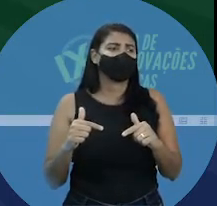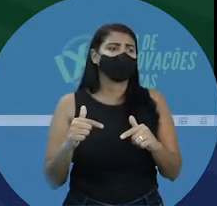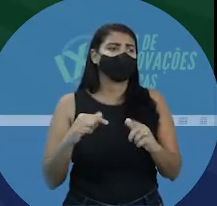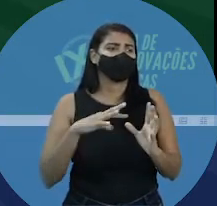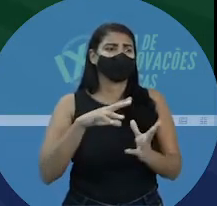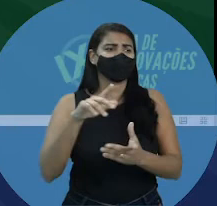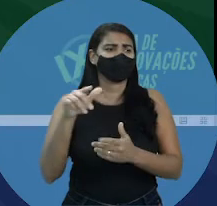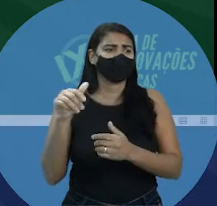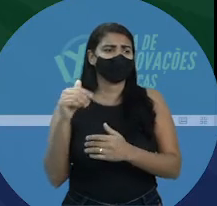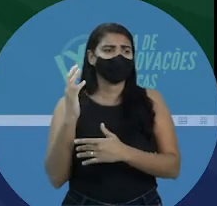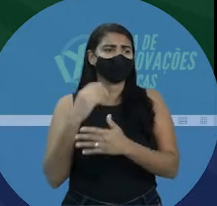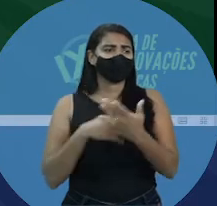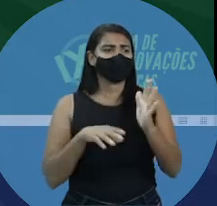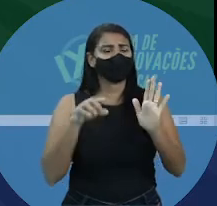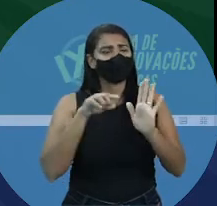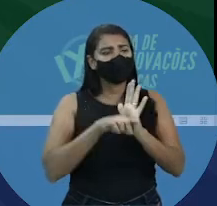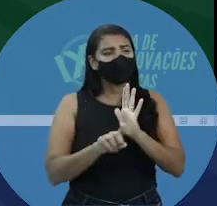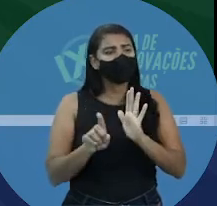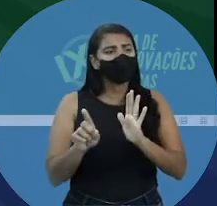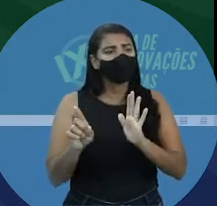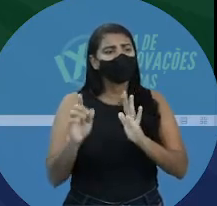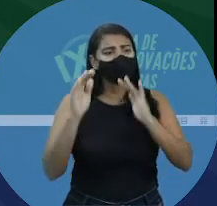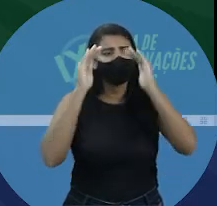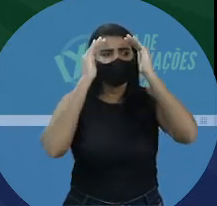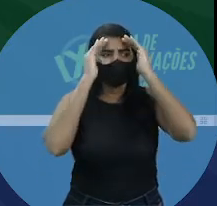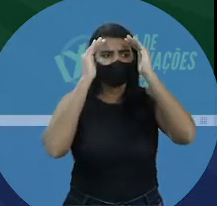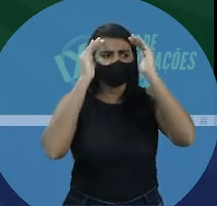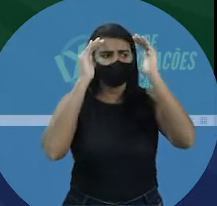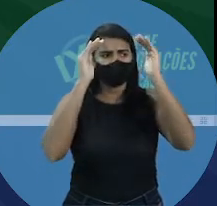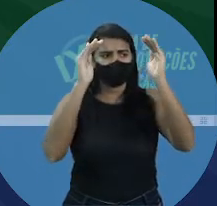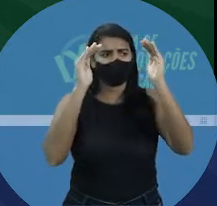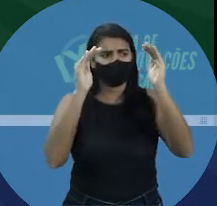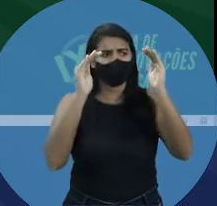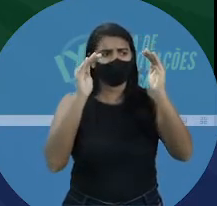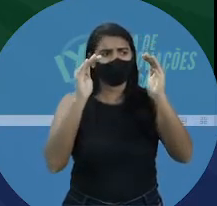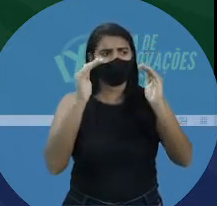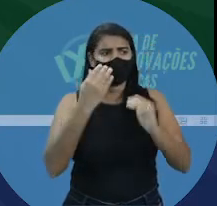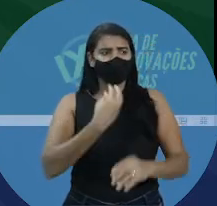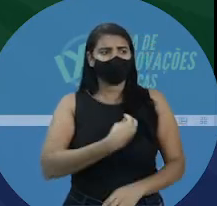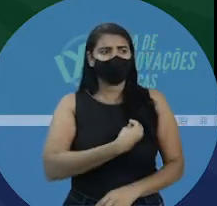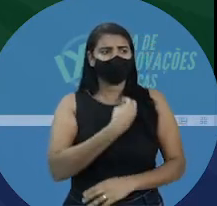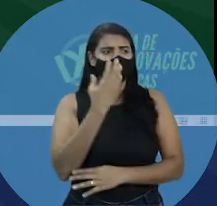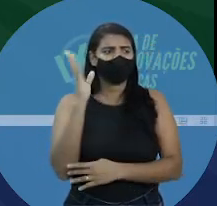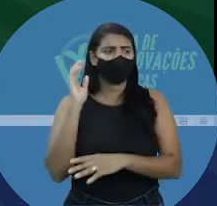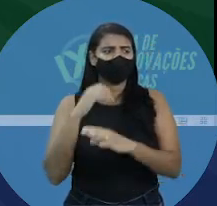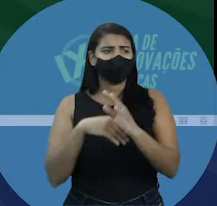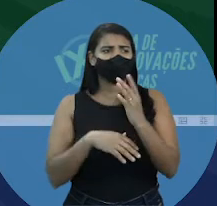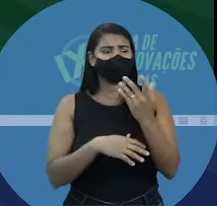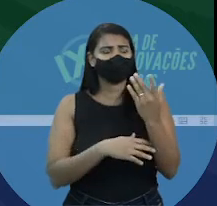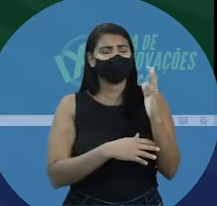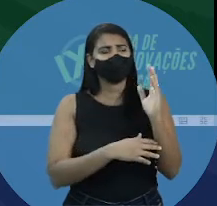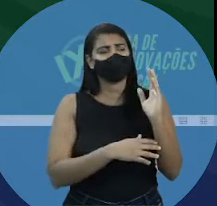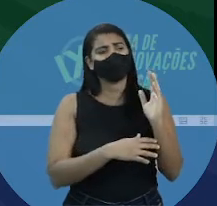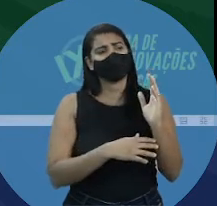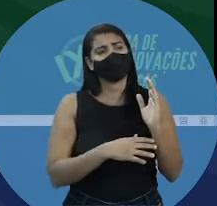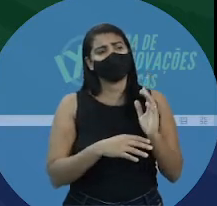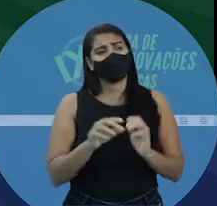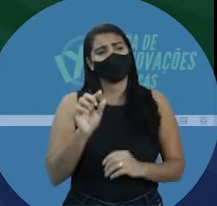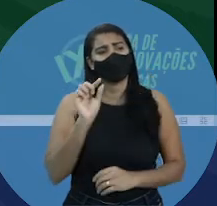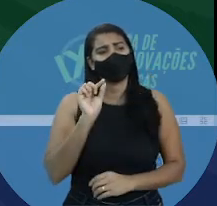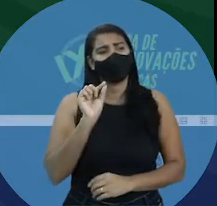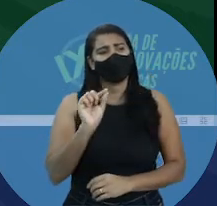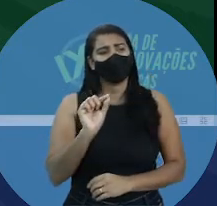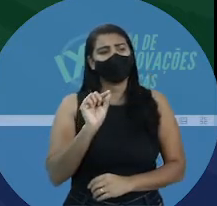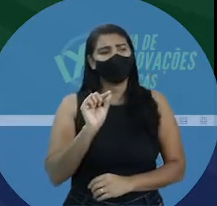na essência de trazer o respeito ao ser vivo, à natureza, na questão